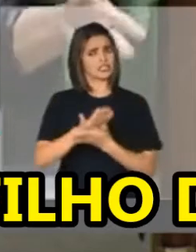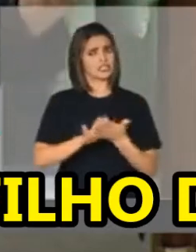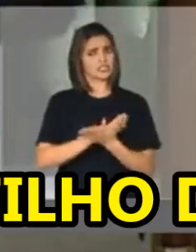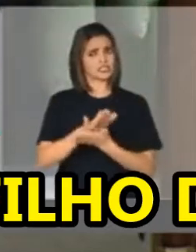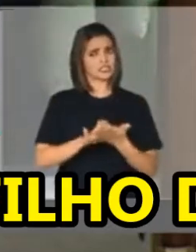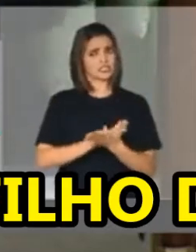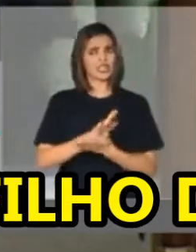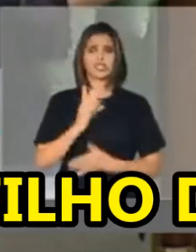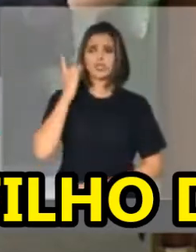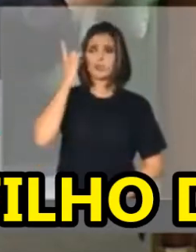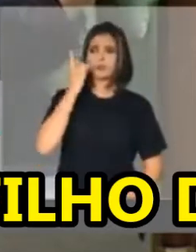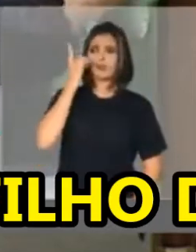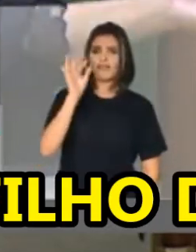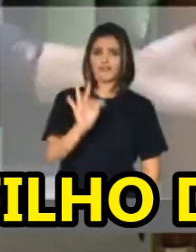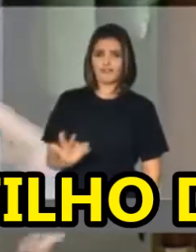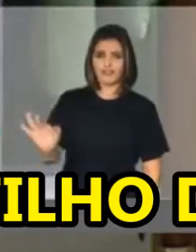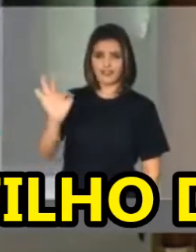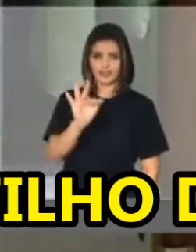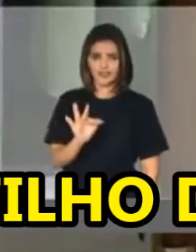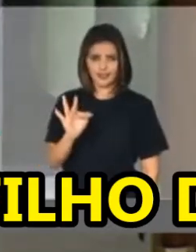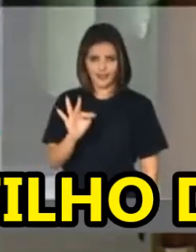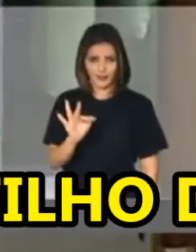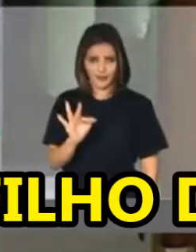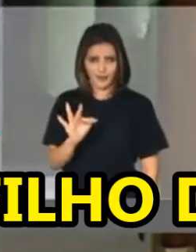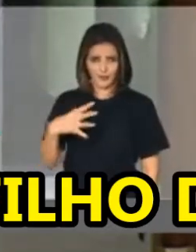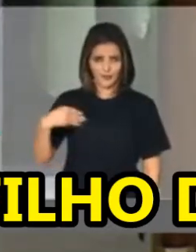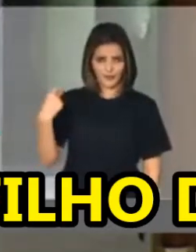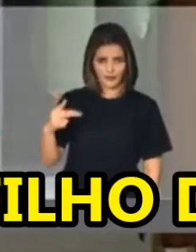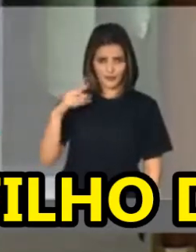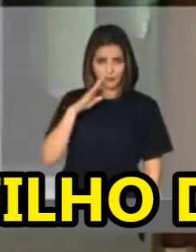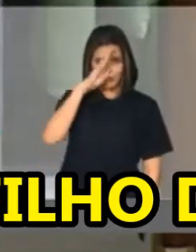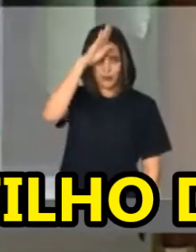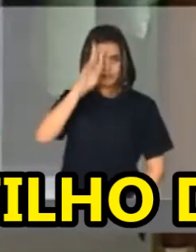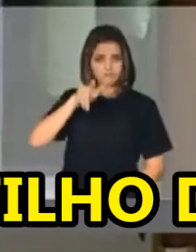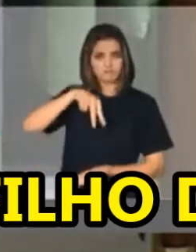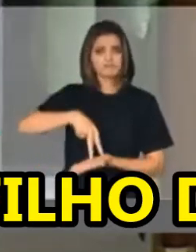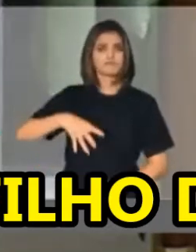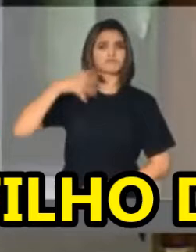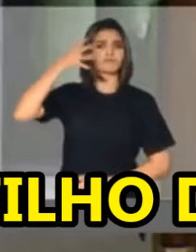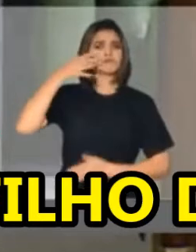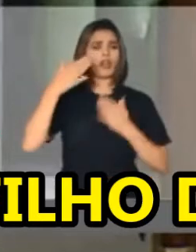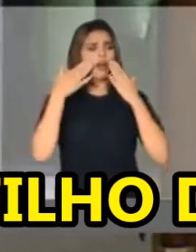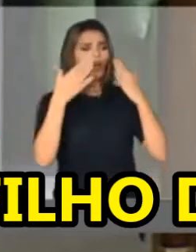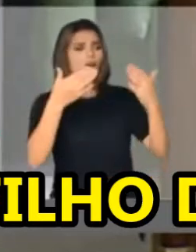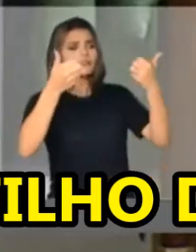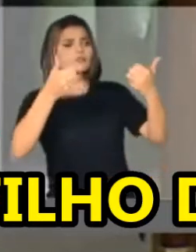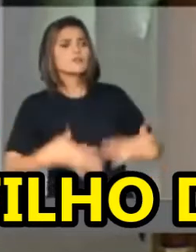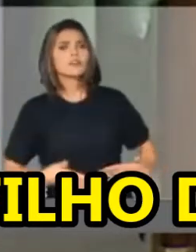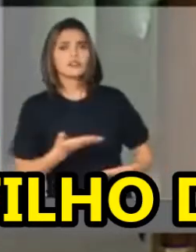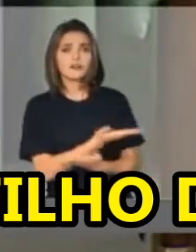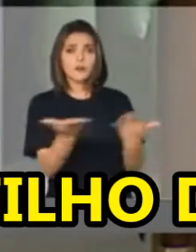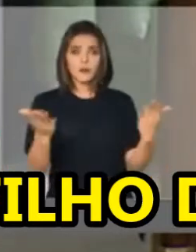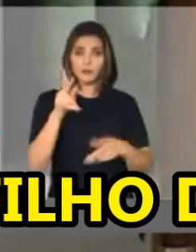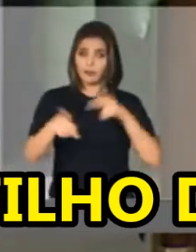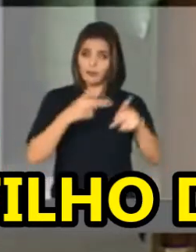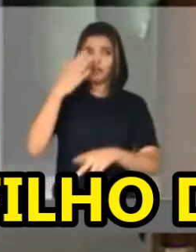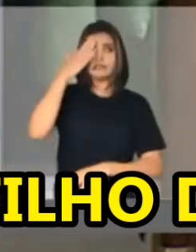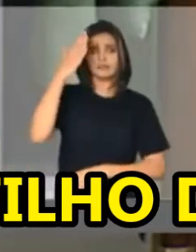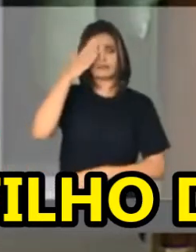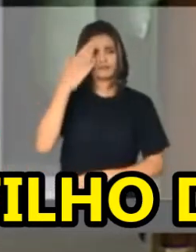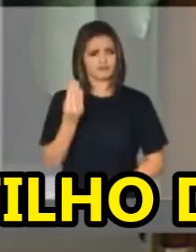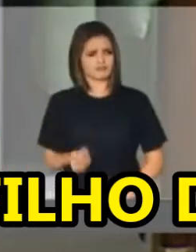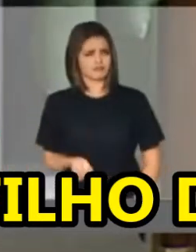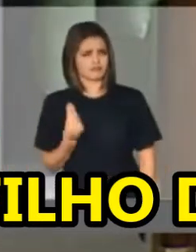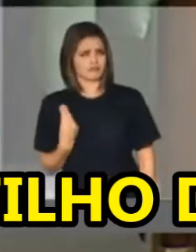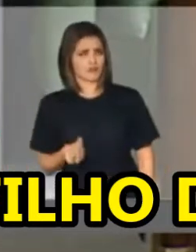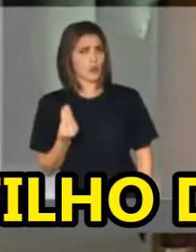deputado federal, vir à tribuna se explicar à população brasileira. Isso é grave, porque por